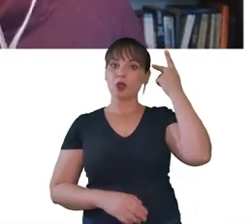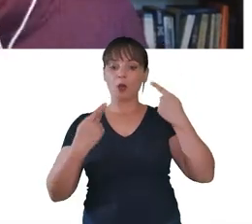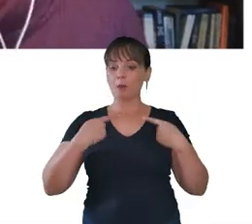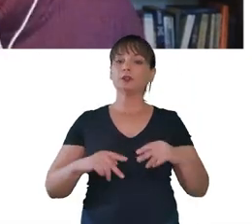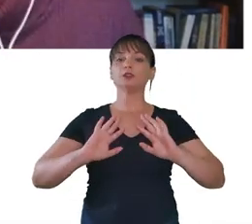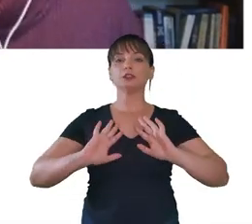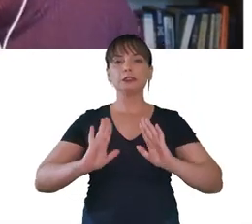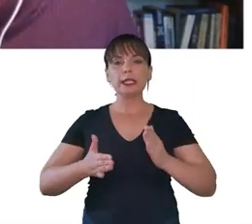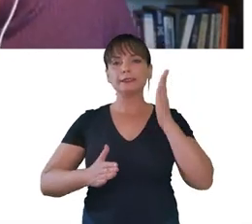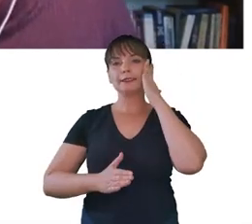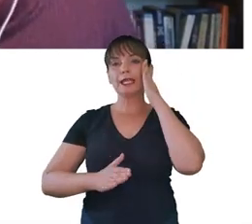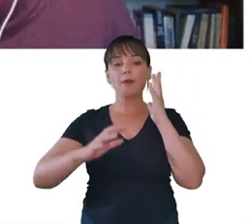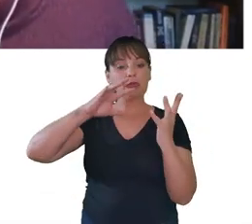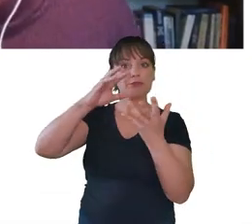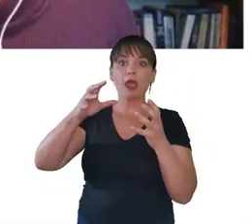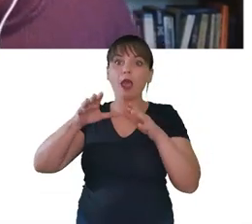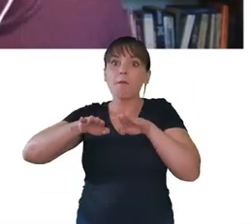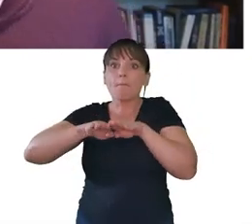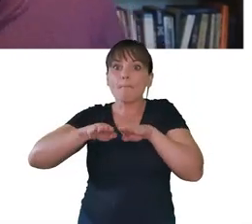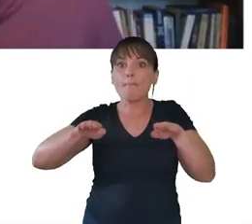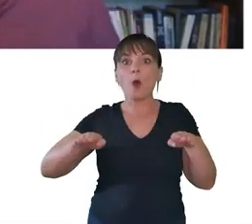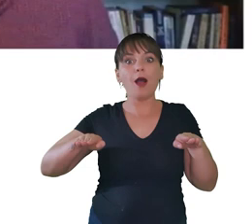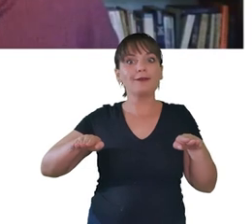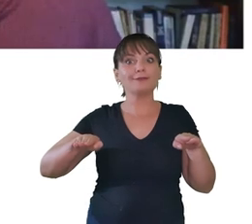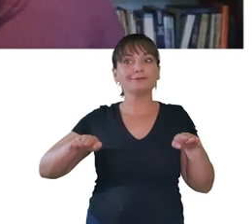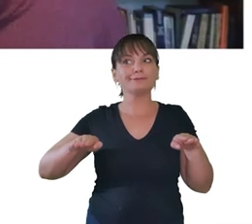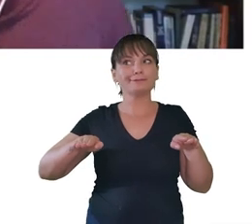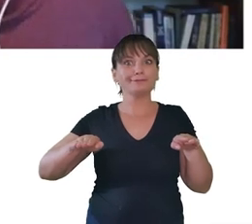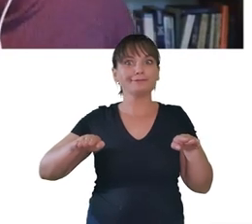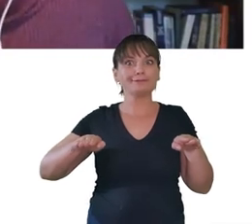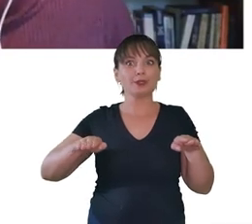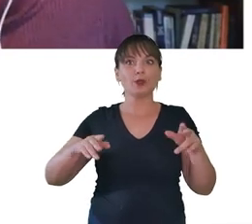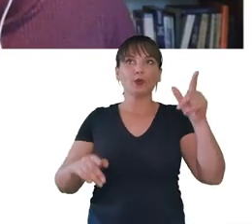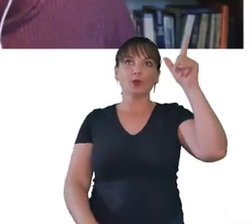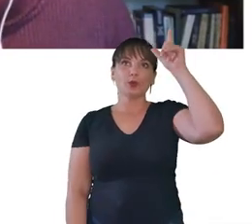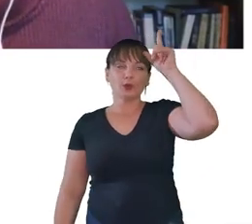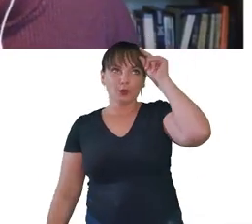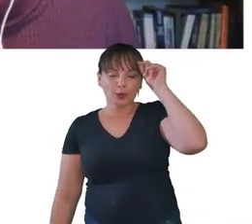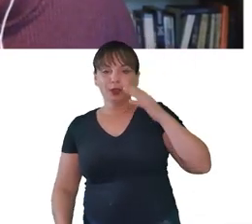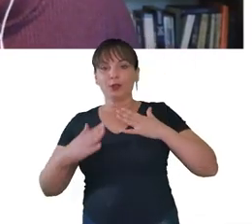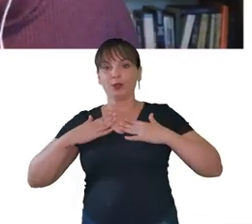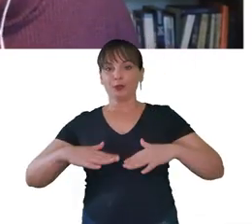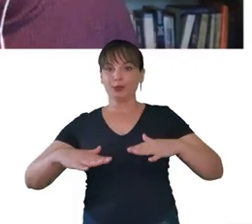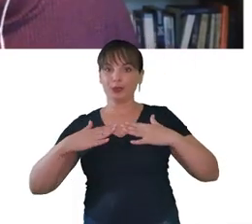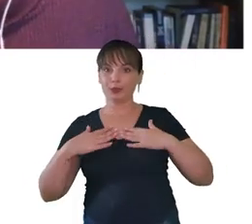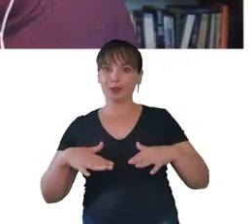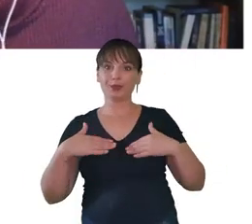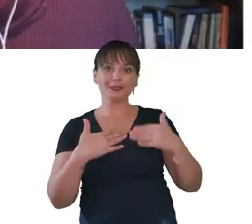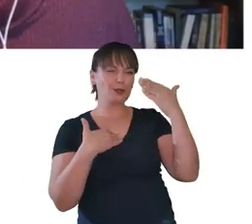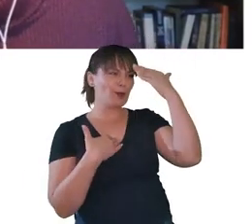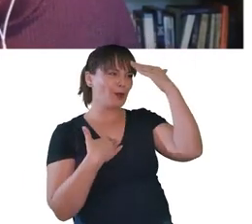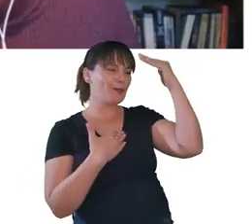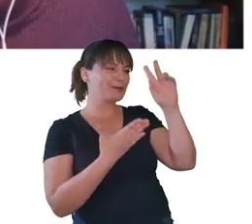não é plana. Ah, ufa, estou satisfeito agora. Professora, muito obrigado pela sua participação. Foi incrível, tenho